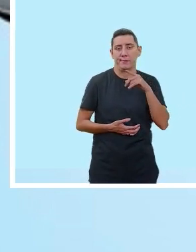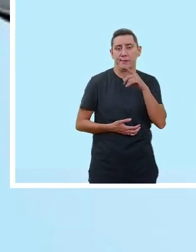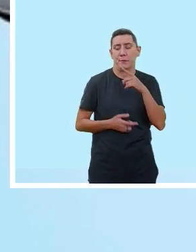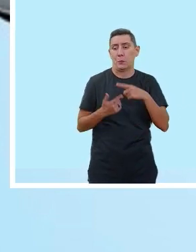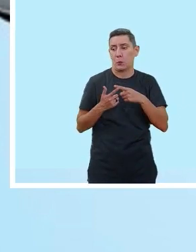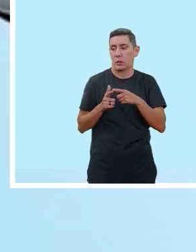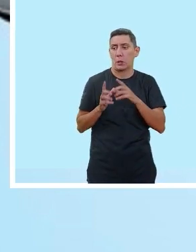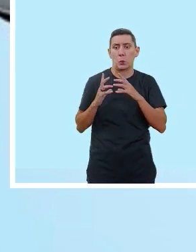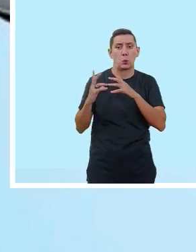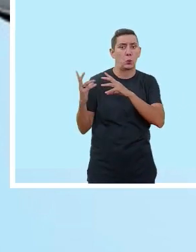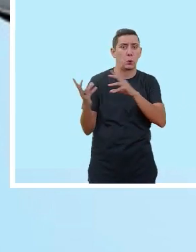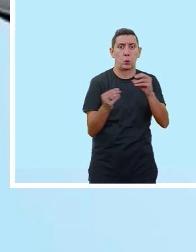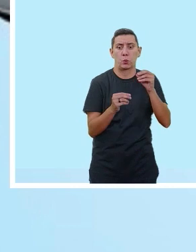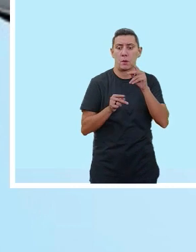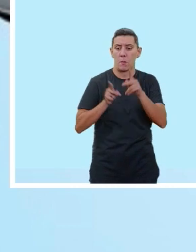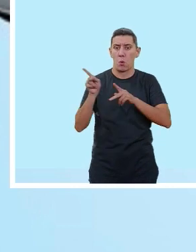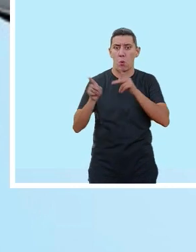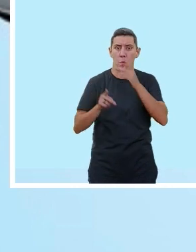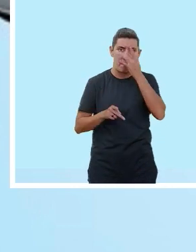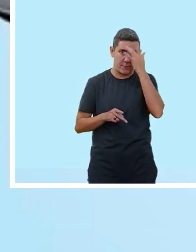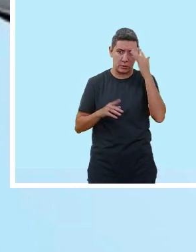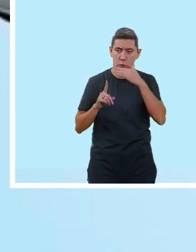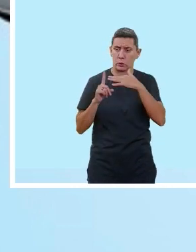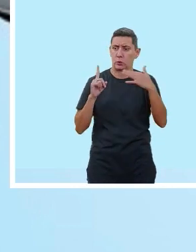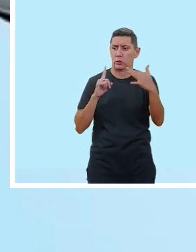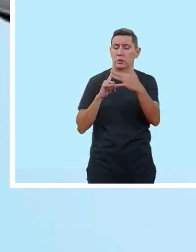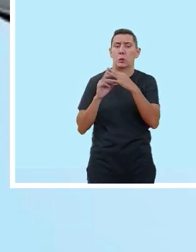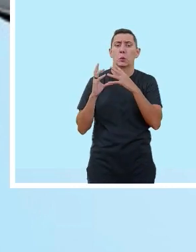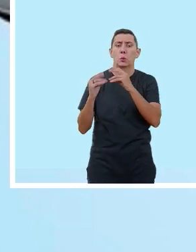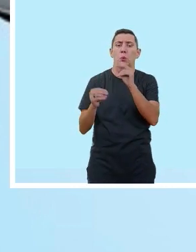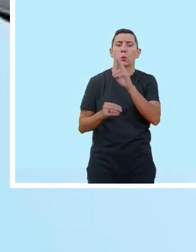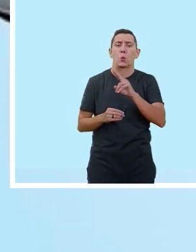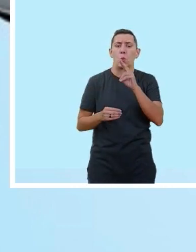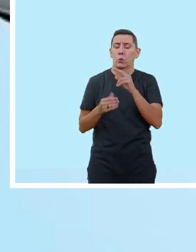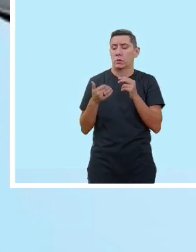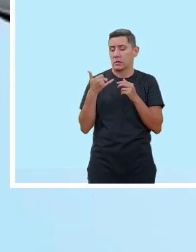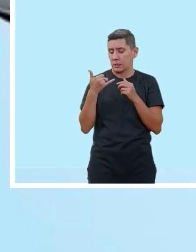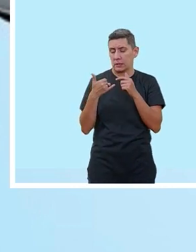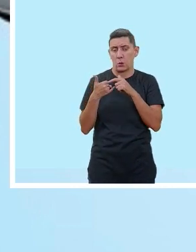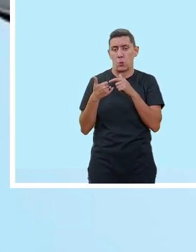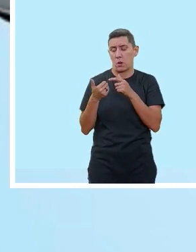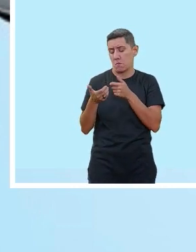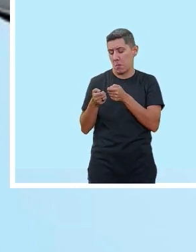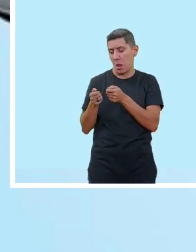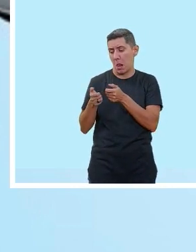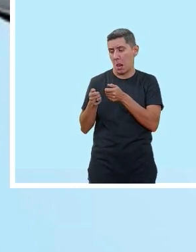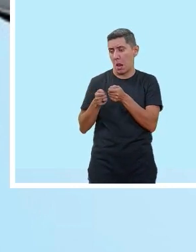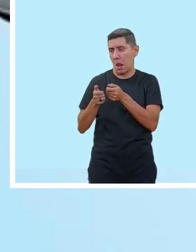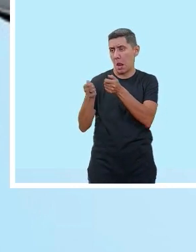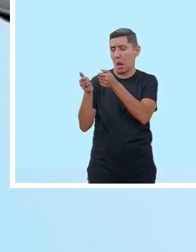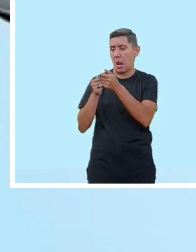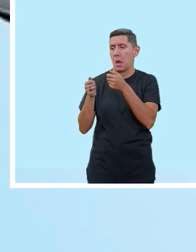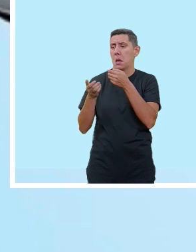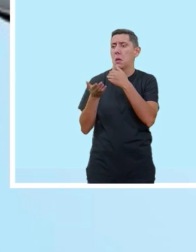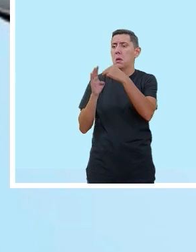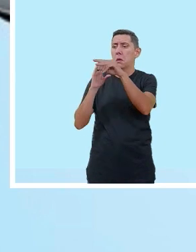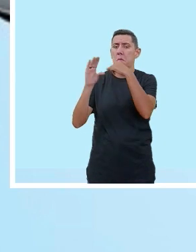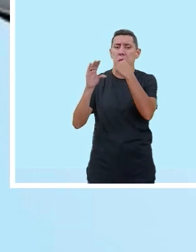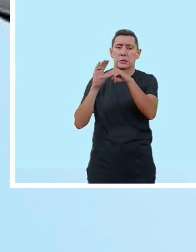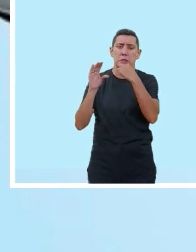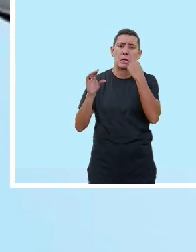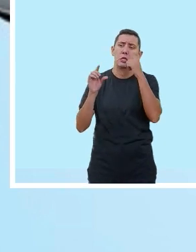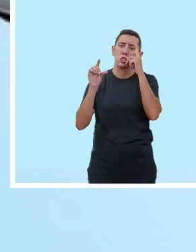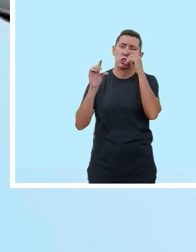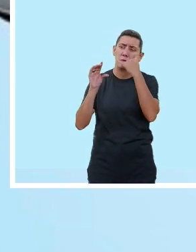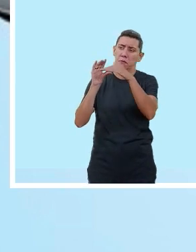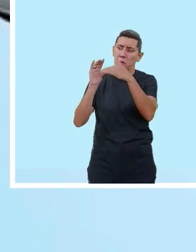está mandando uma foto para um parente, essa informação ela está trafegando numa rede de dados. Isso passa por grandes data